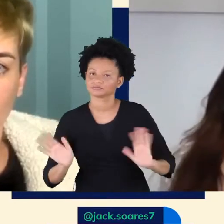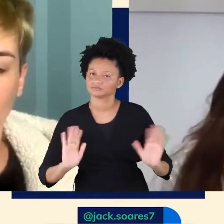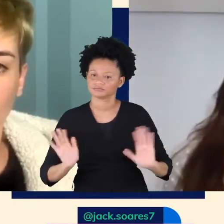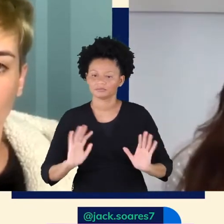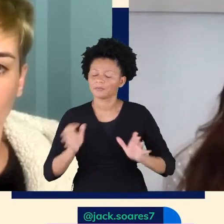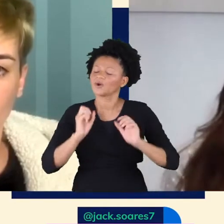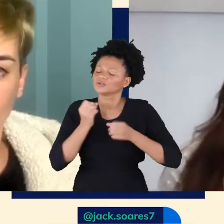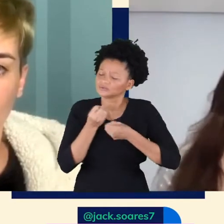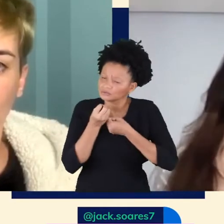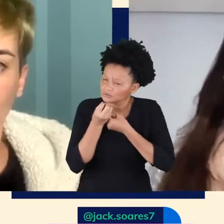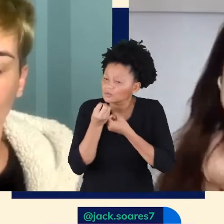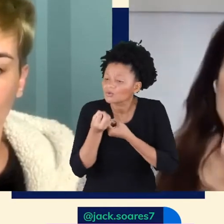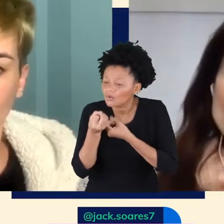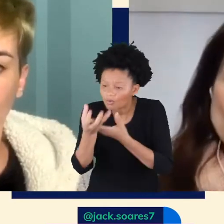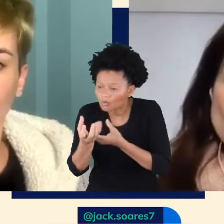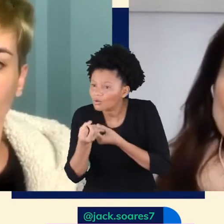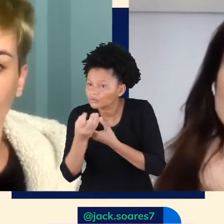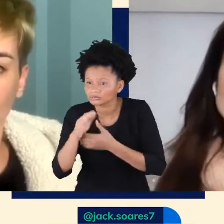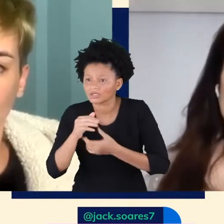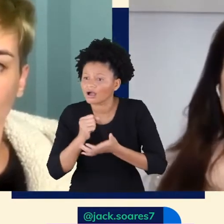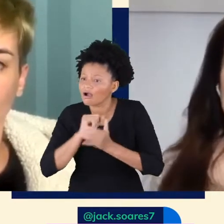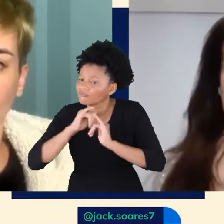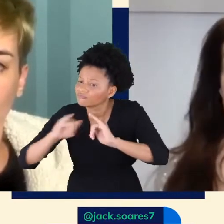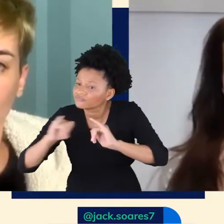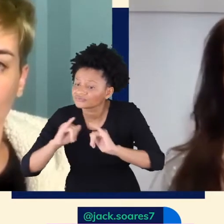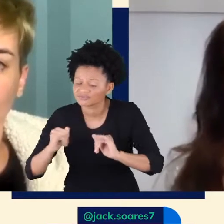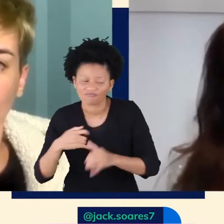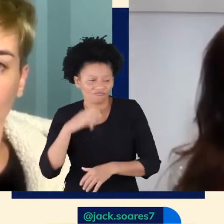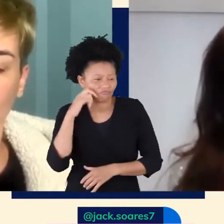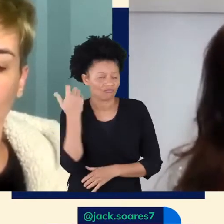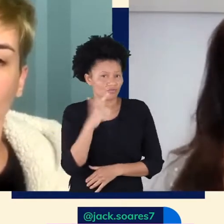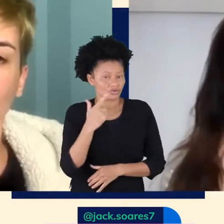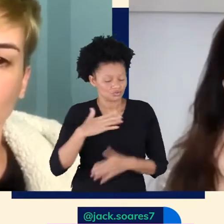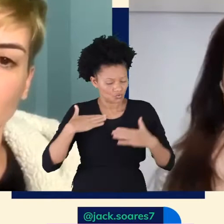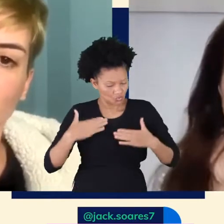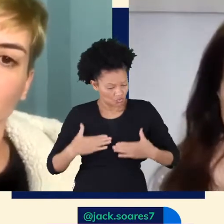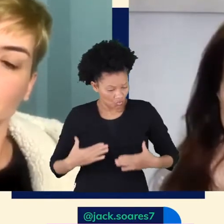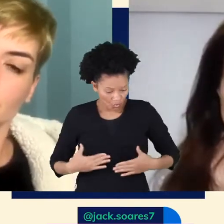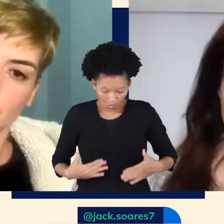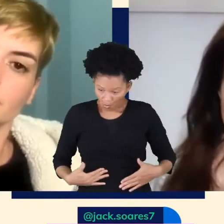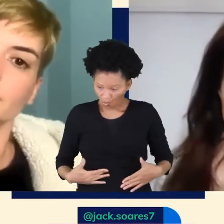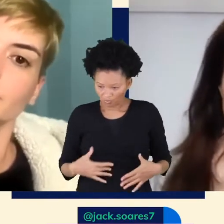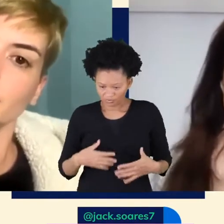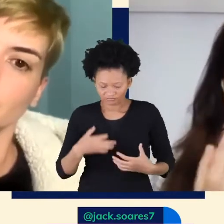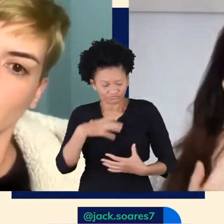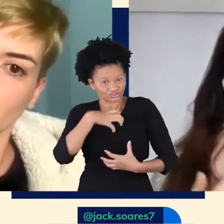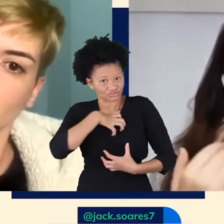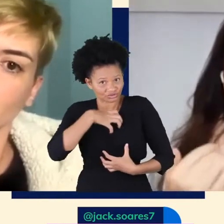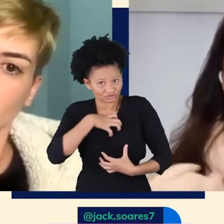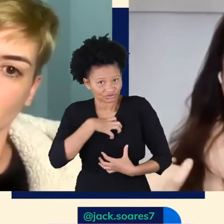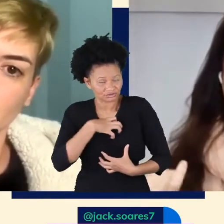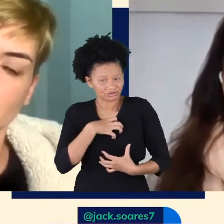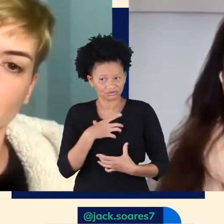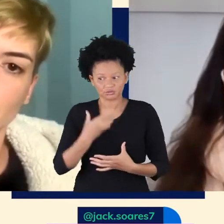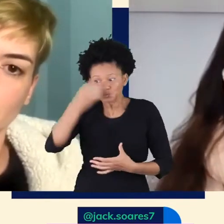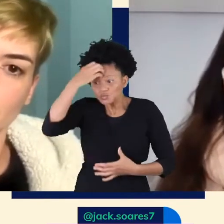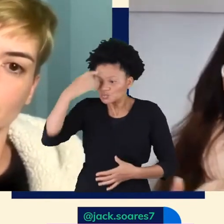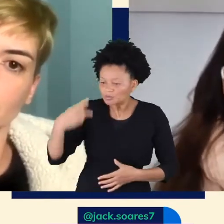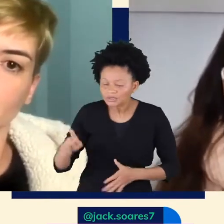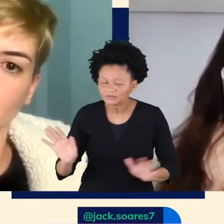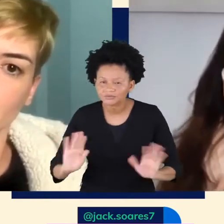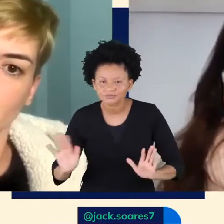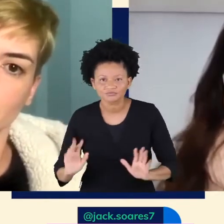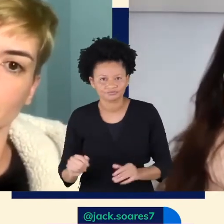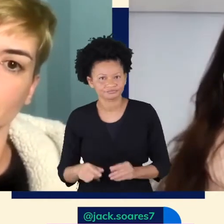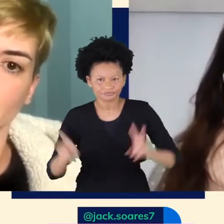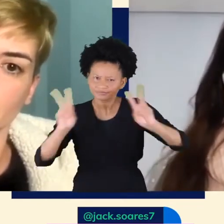que a culpa é dela e que ela pode contar e não precisa ter vergonha. Ela pode falar. Se o corpo dela reagiu, a culpa